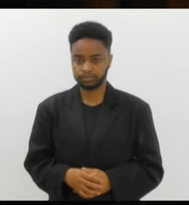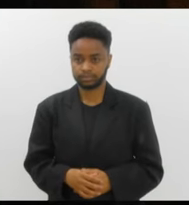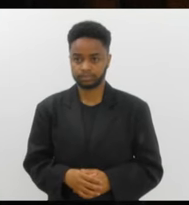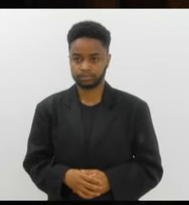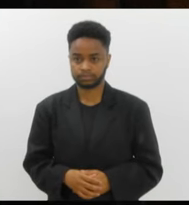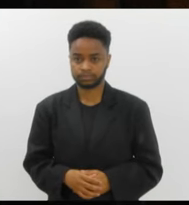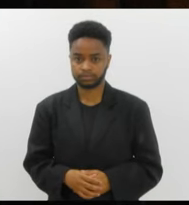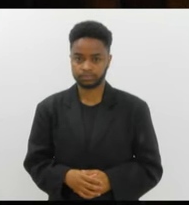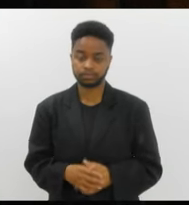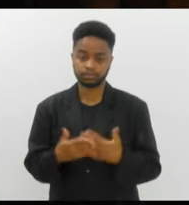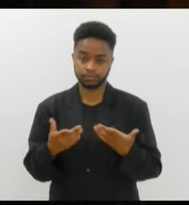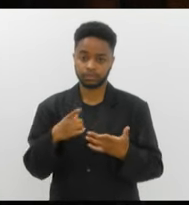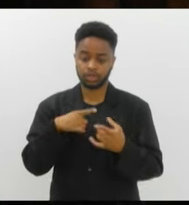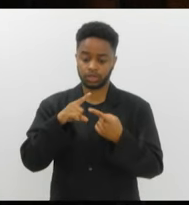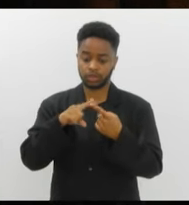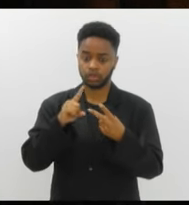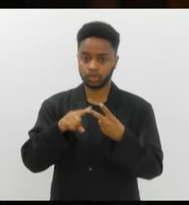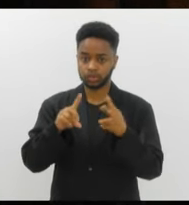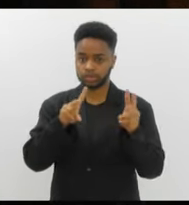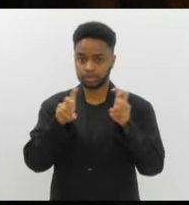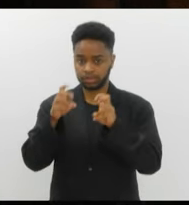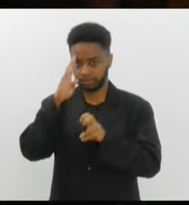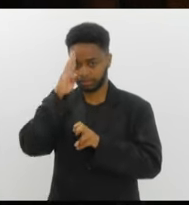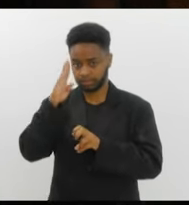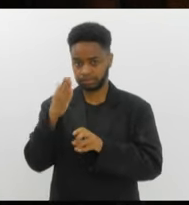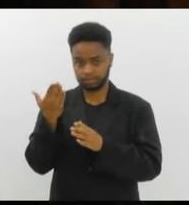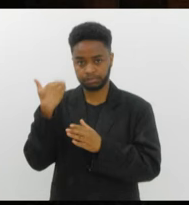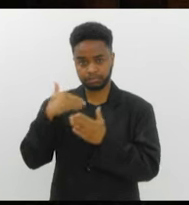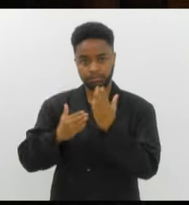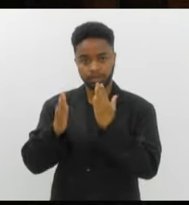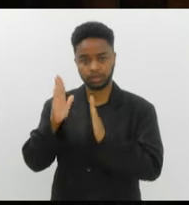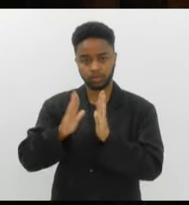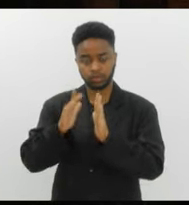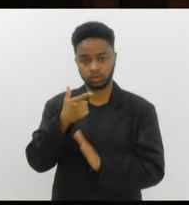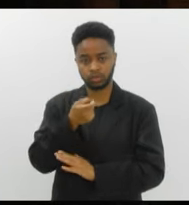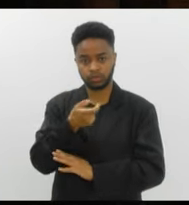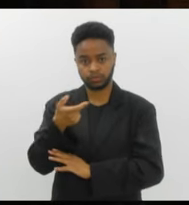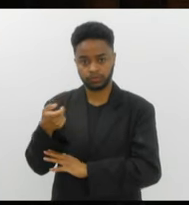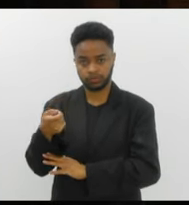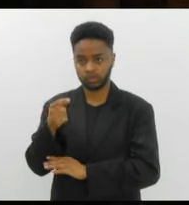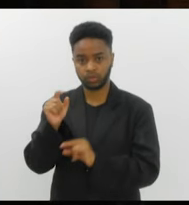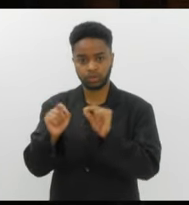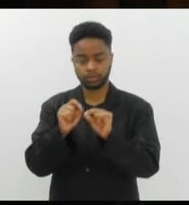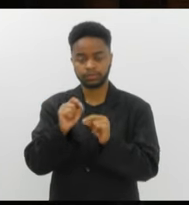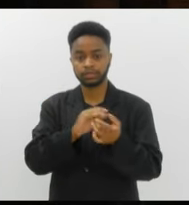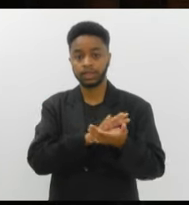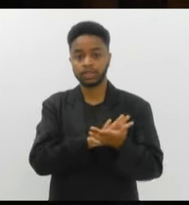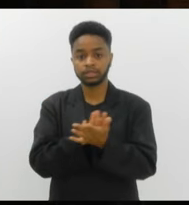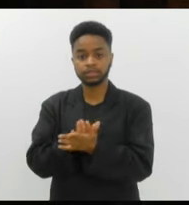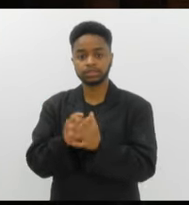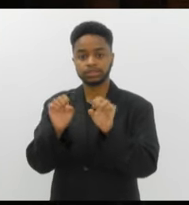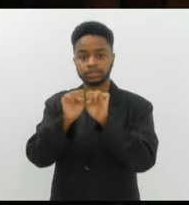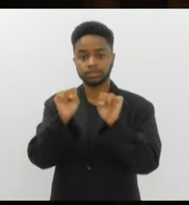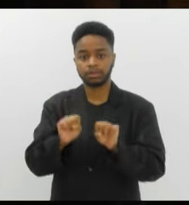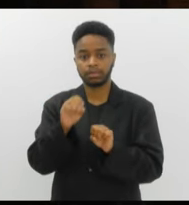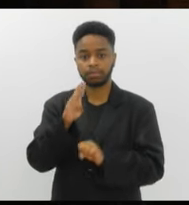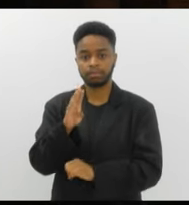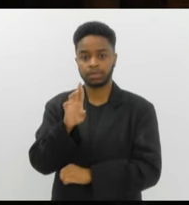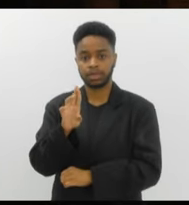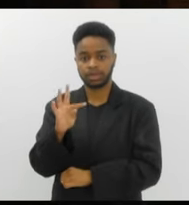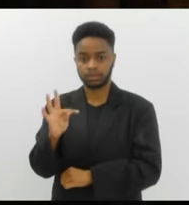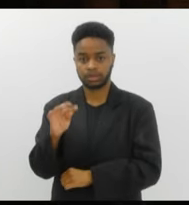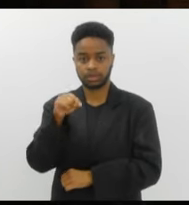né, foram dois dos grandes temas da eleição 2020, que foi a destruição do sistema de BRT na cidade do Rio de